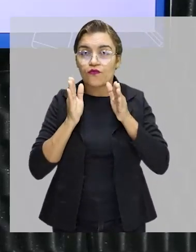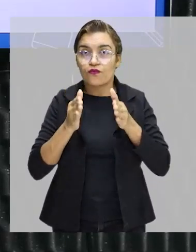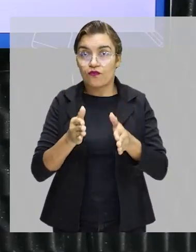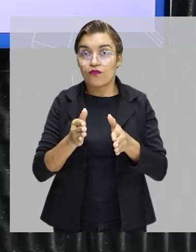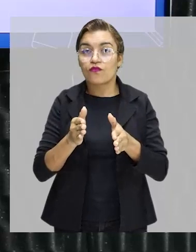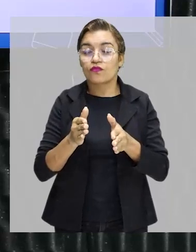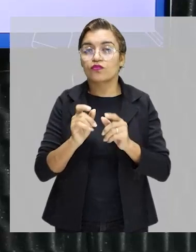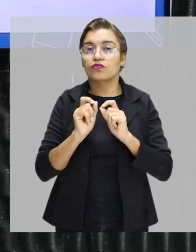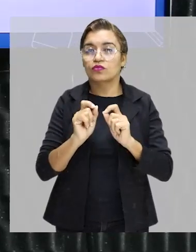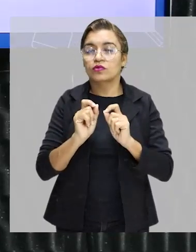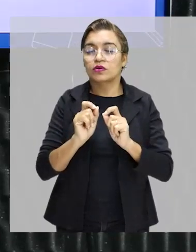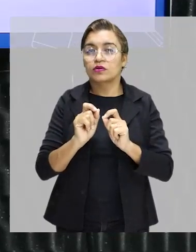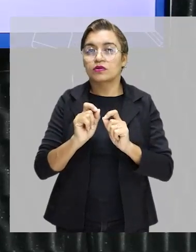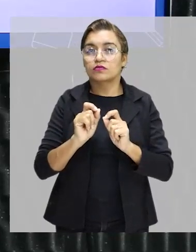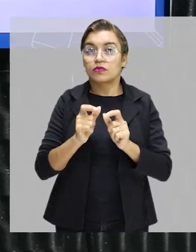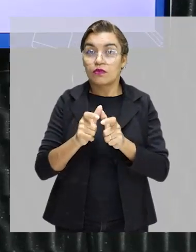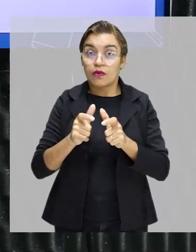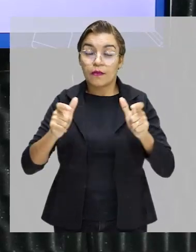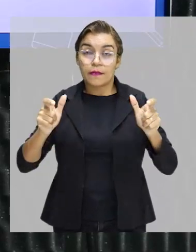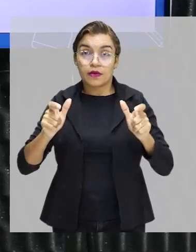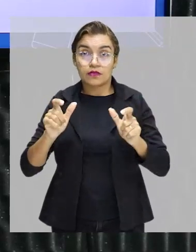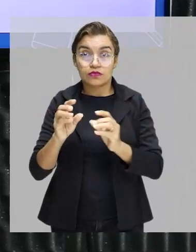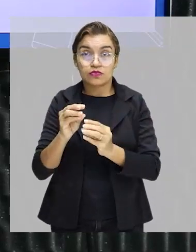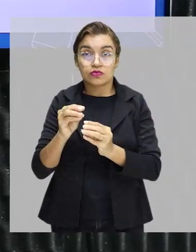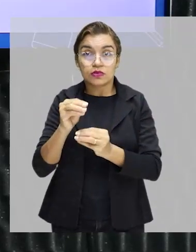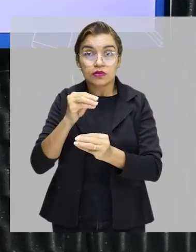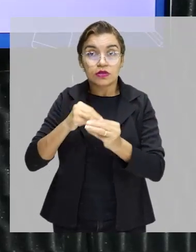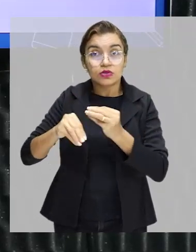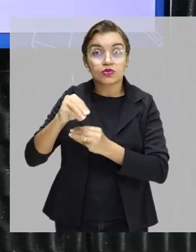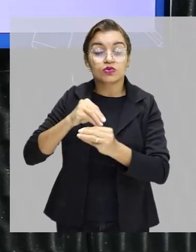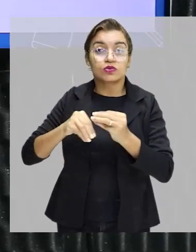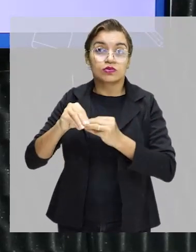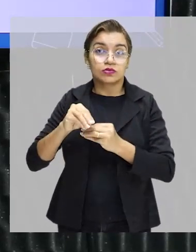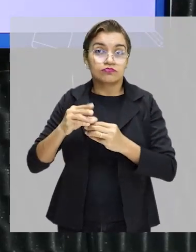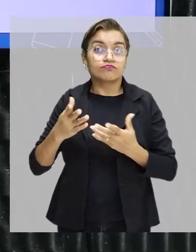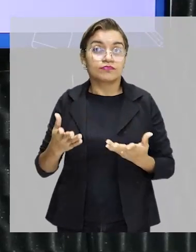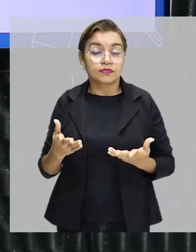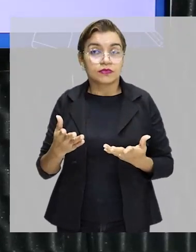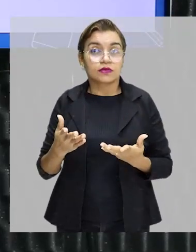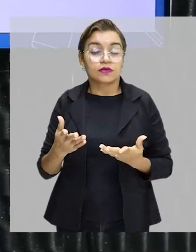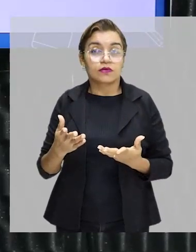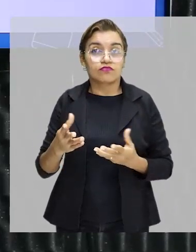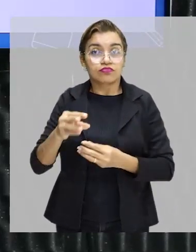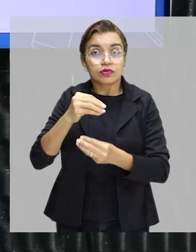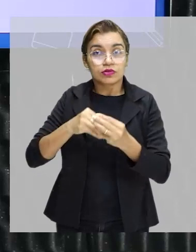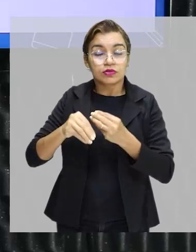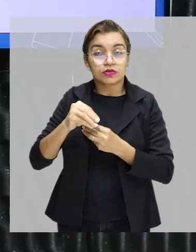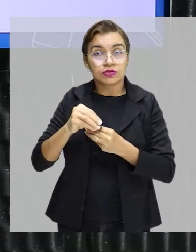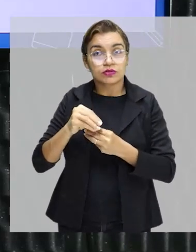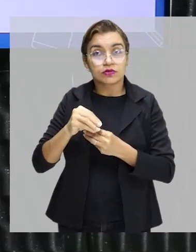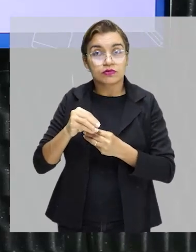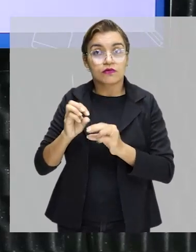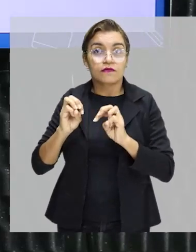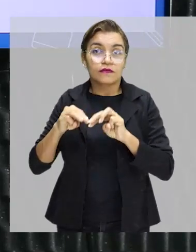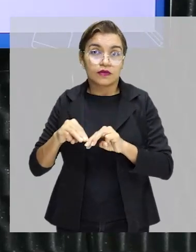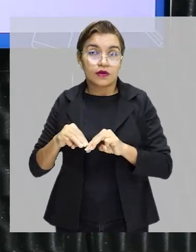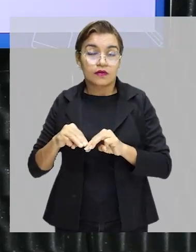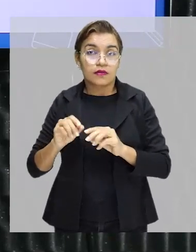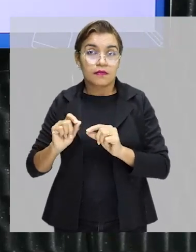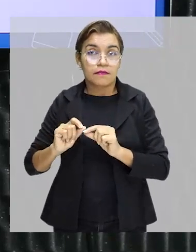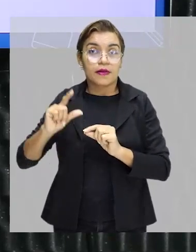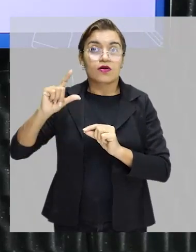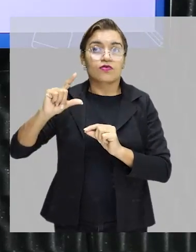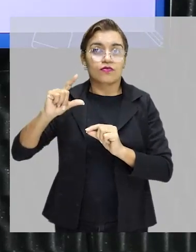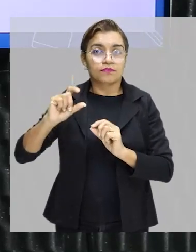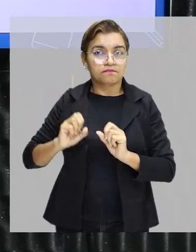concentração da solução. E aí, lógico, a concentração final ela vai ser maior, né? Vai ser mais